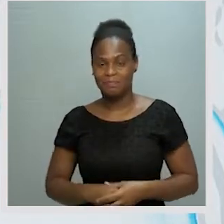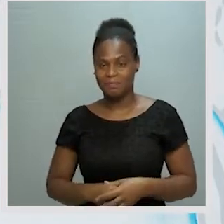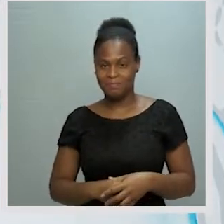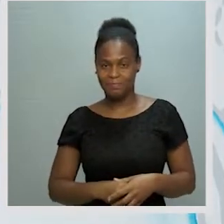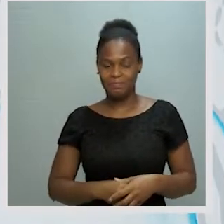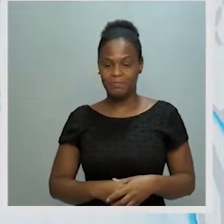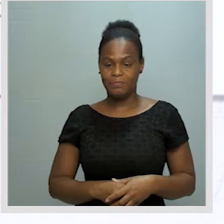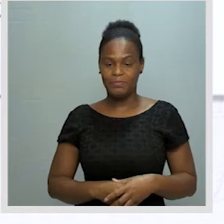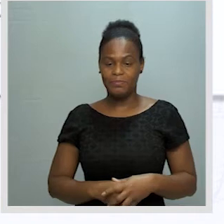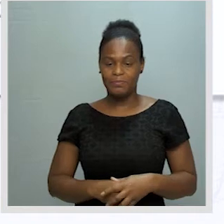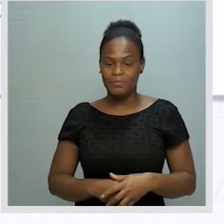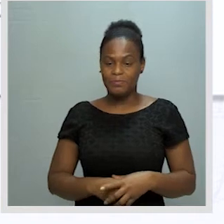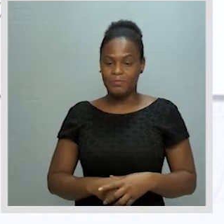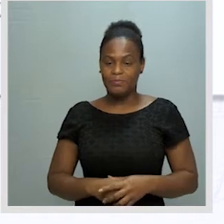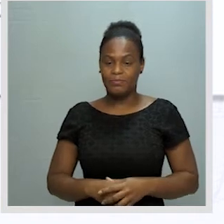seguinte: